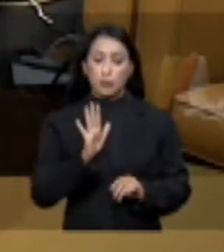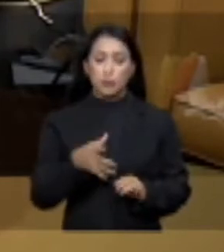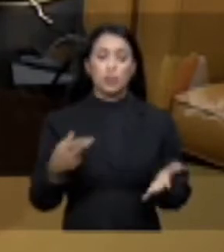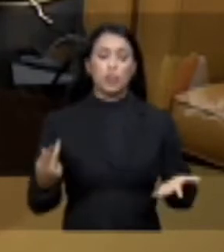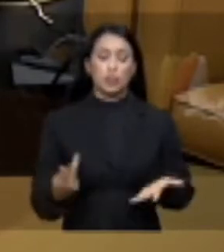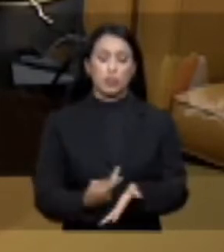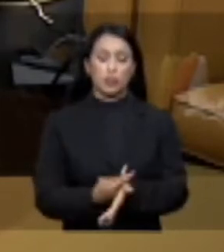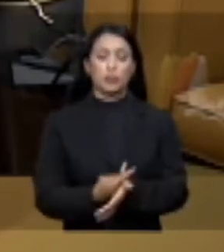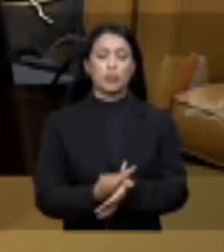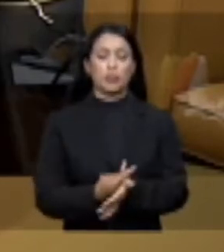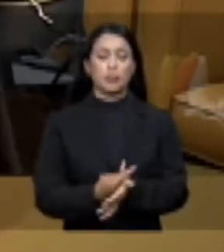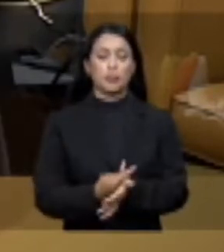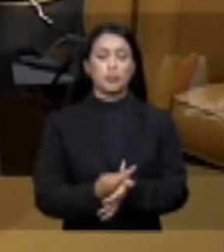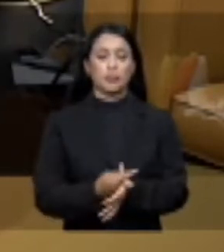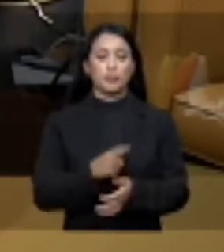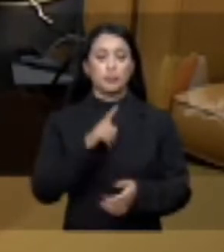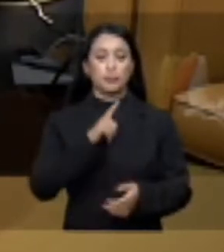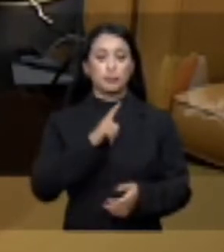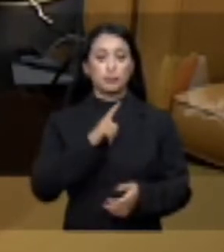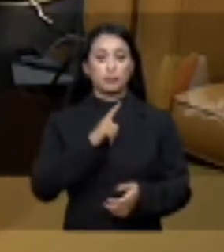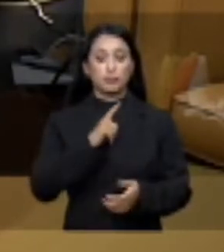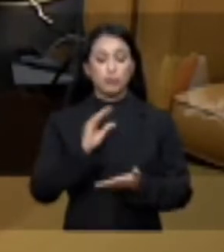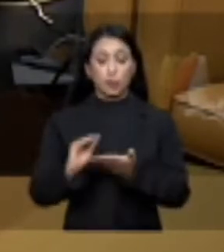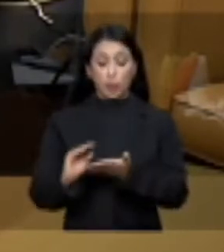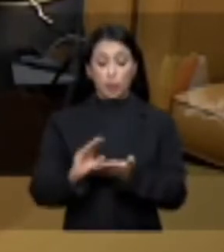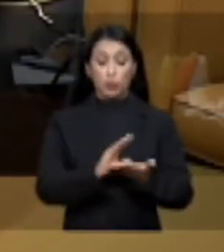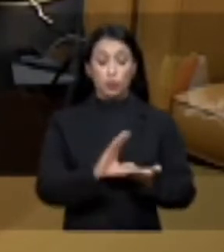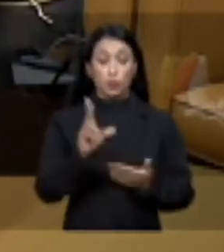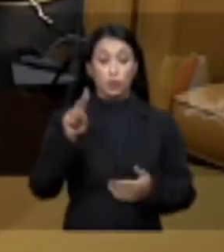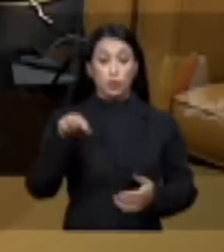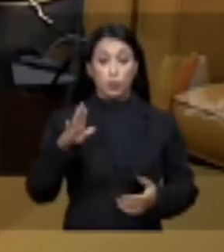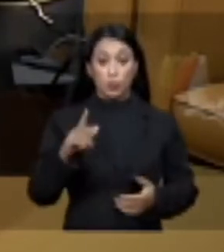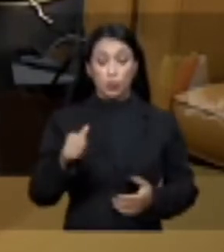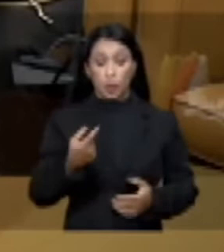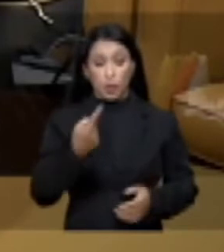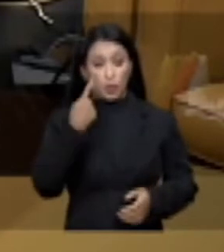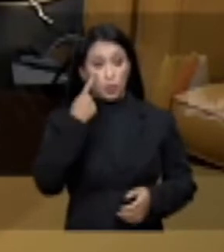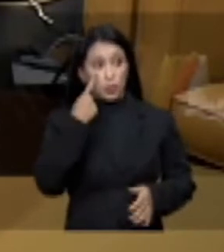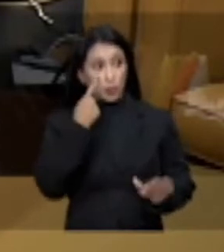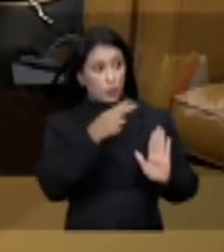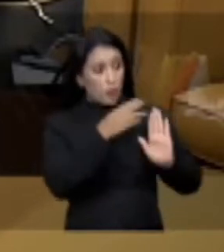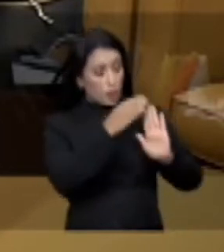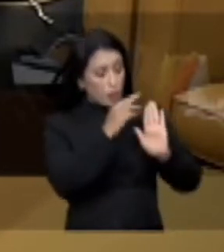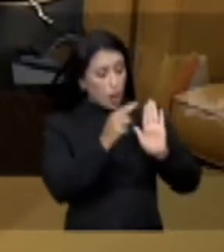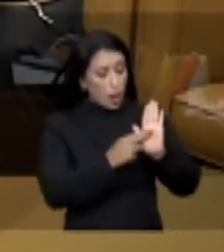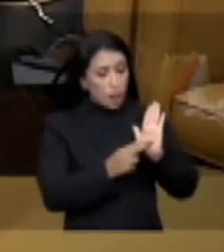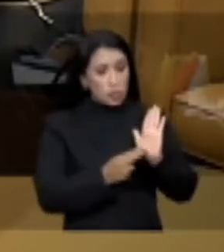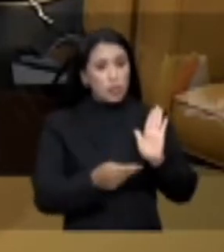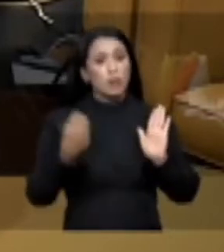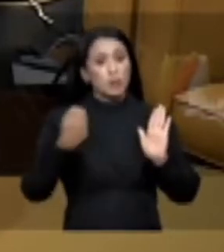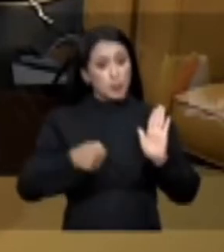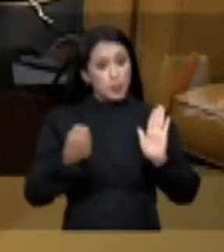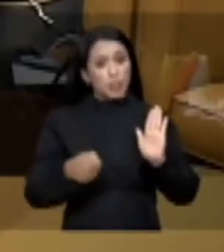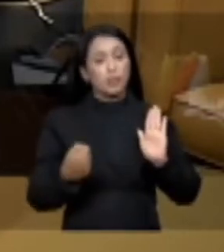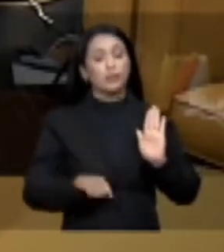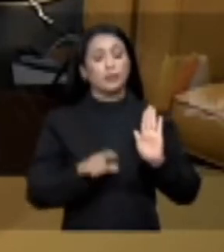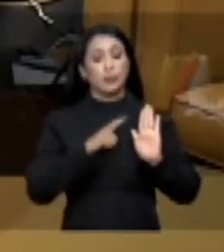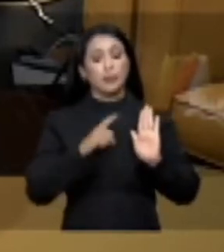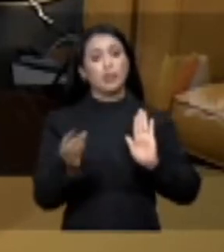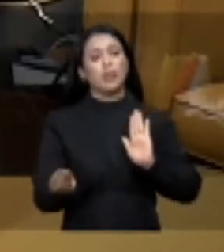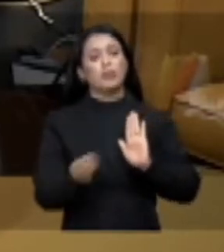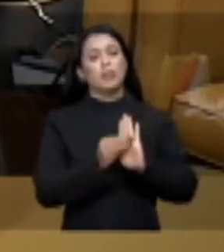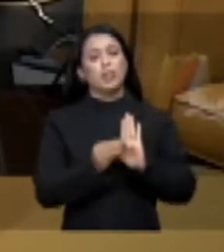tratei, porque o acesso a recursos da União estaria condicionado à observância dessas normas. Essa regra, na verdade, trata de